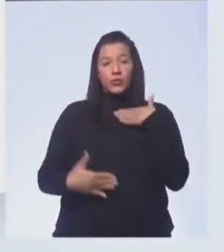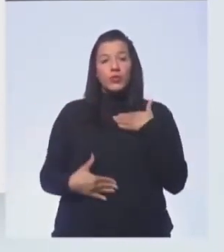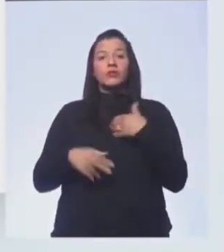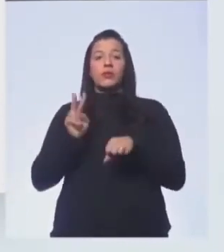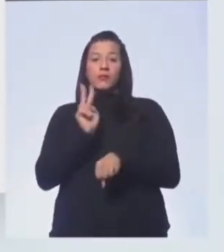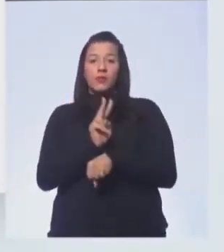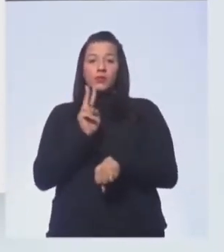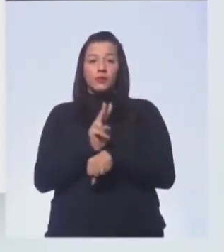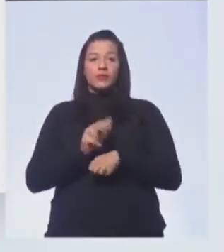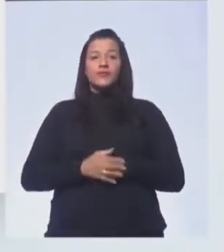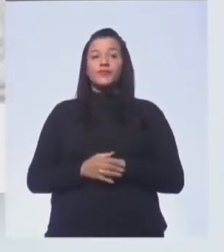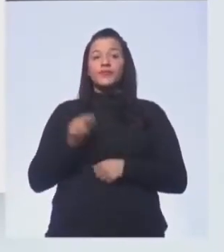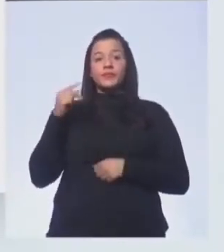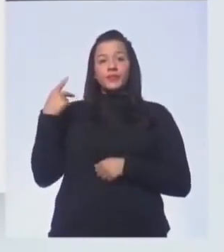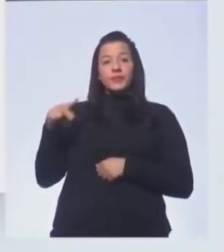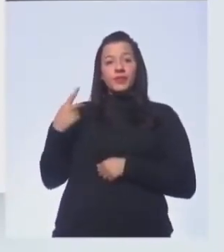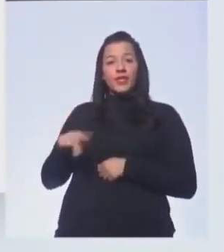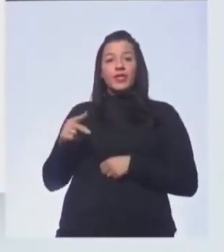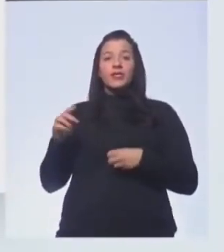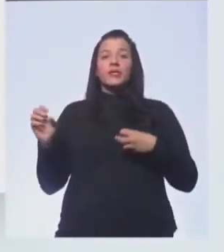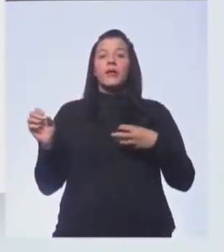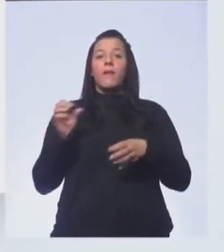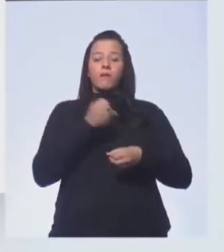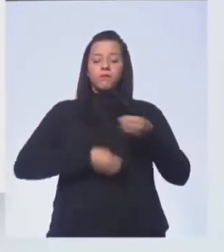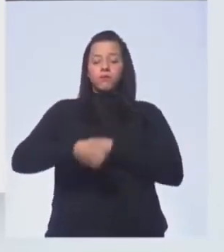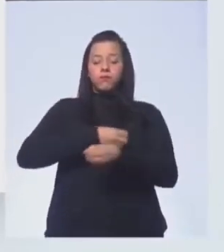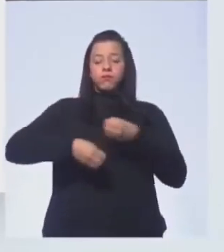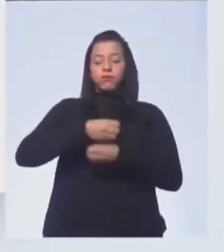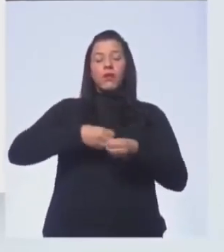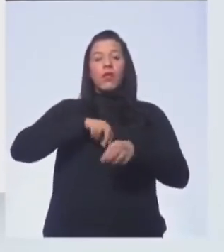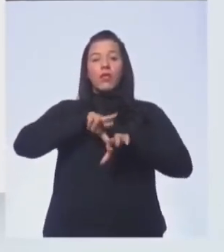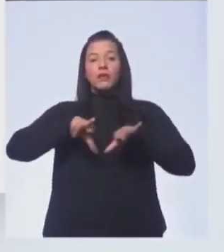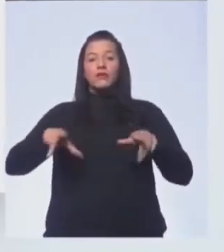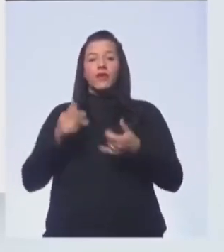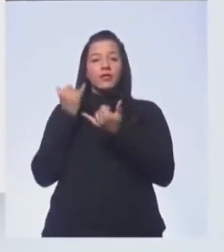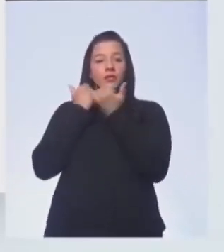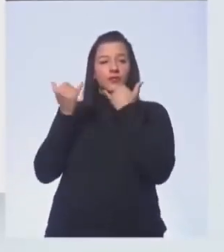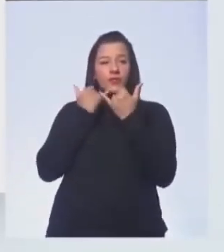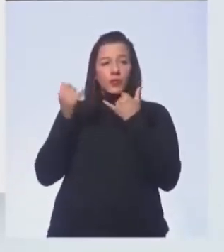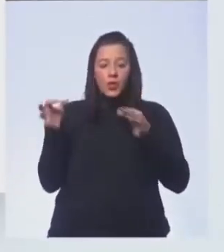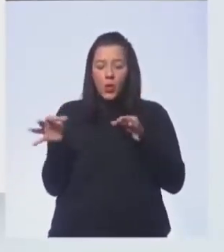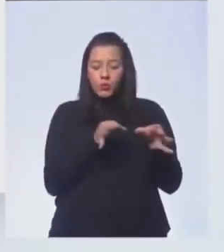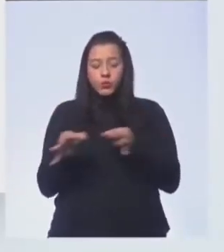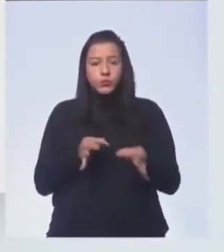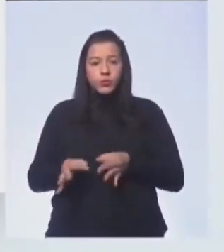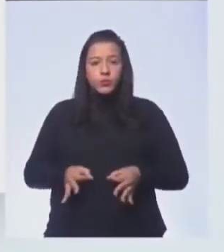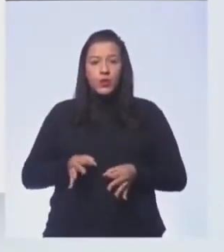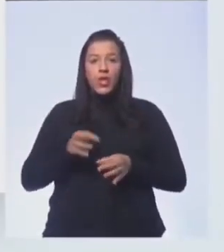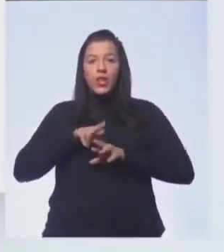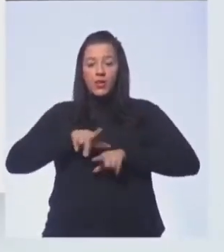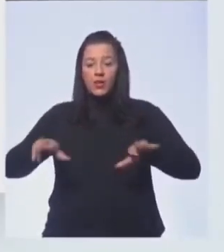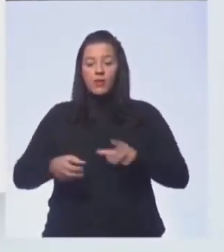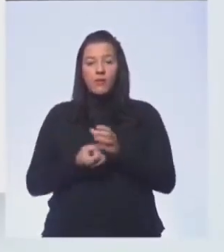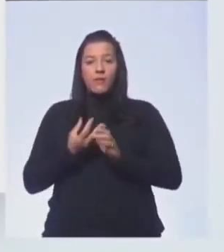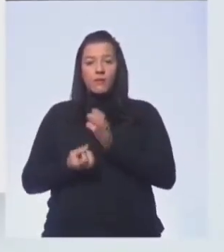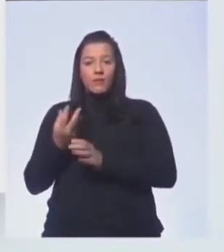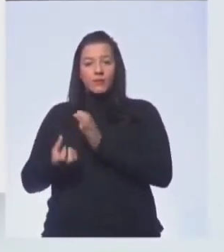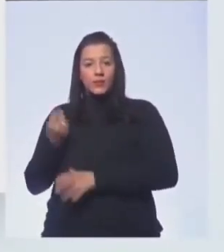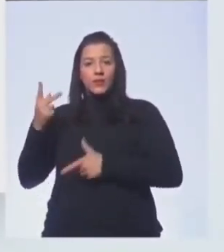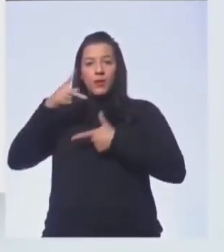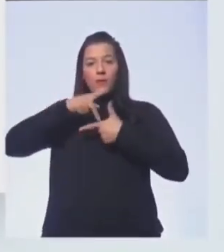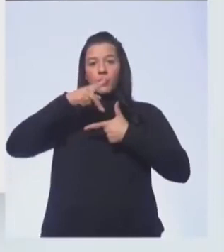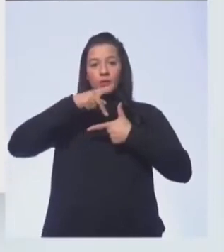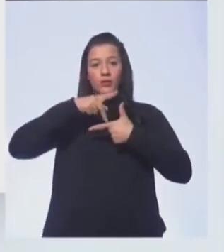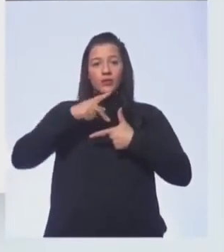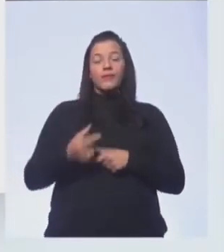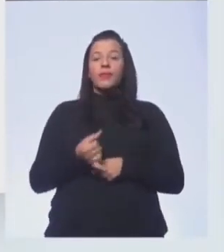protegido. Essa molécula reúne milhares de informações codificadas que vão produzir moléculas diferentes chamadas proteínas.